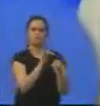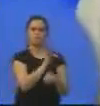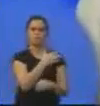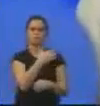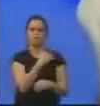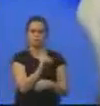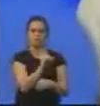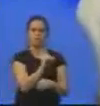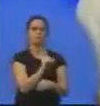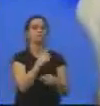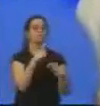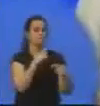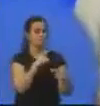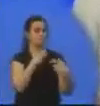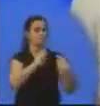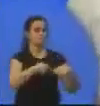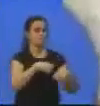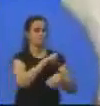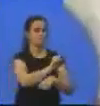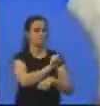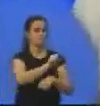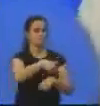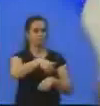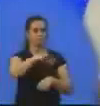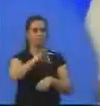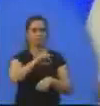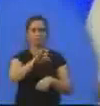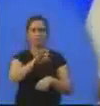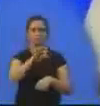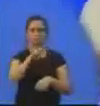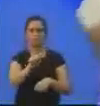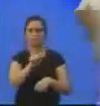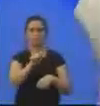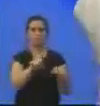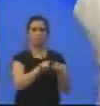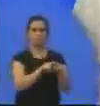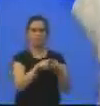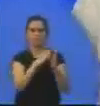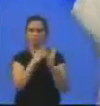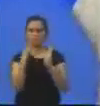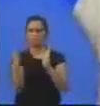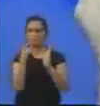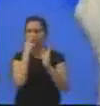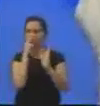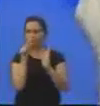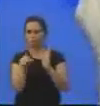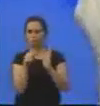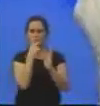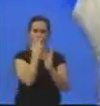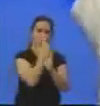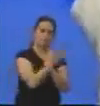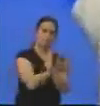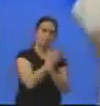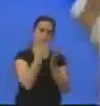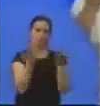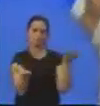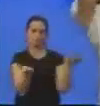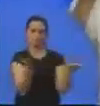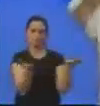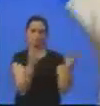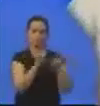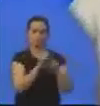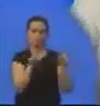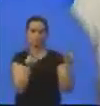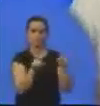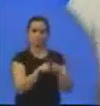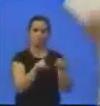função. Então, a assíntota diz que meu gráfico vai ter uma cara de um lado e outra pode ter outra do outro lado. Então, eles dois podem ir para mais